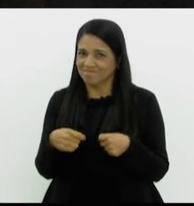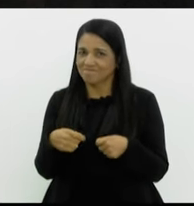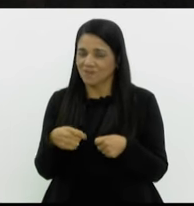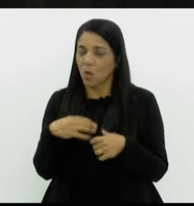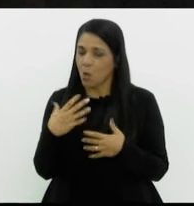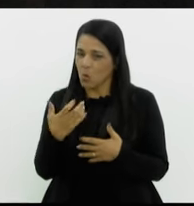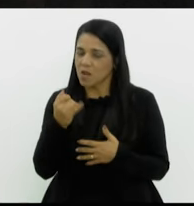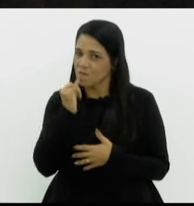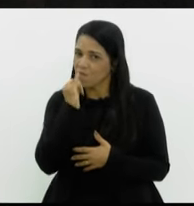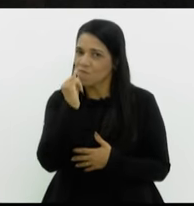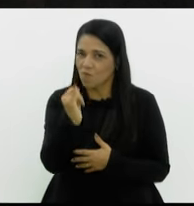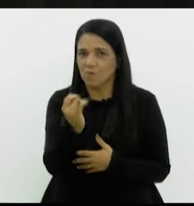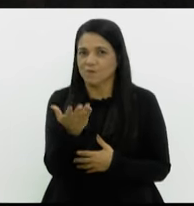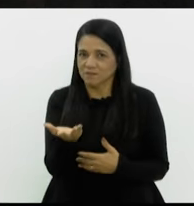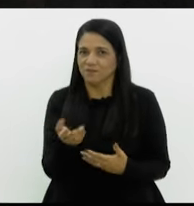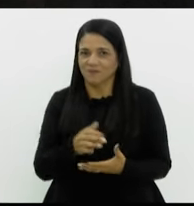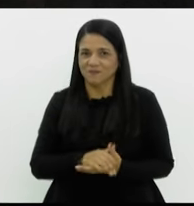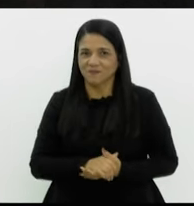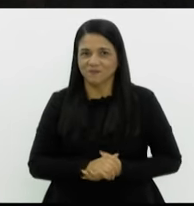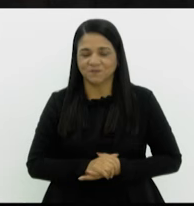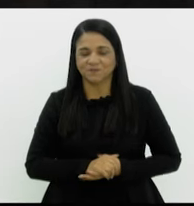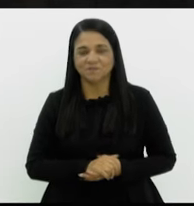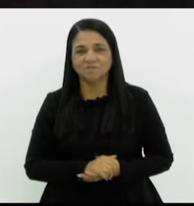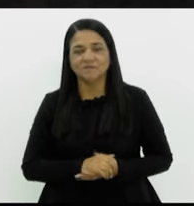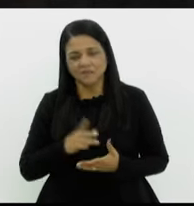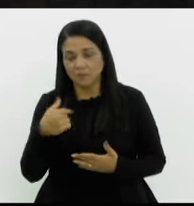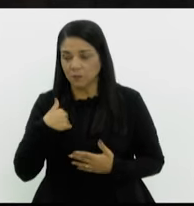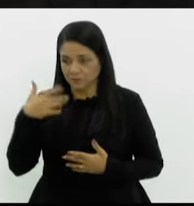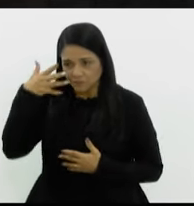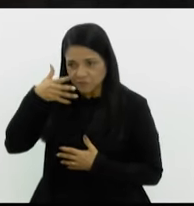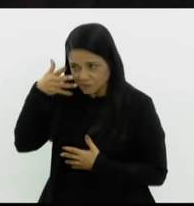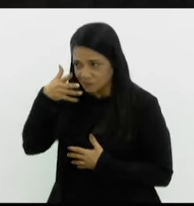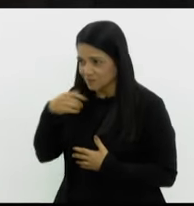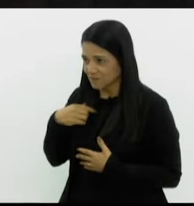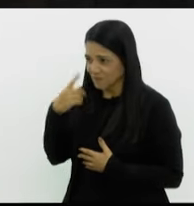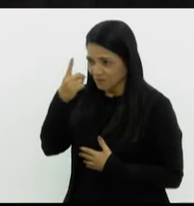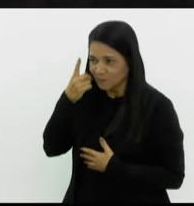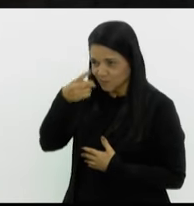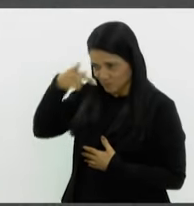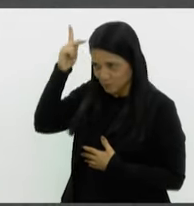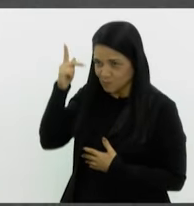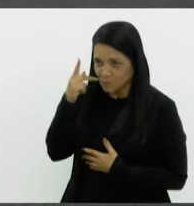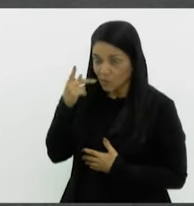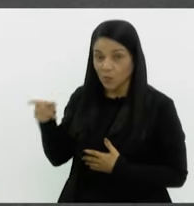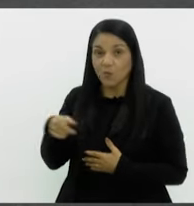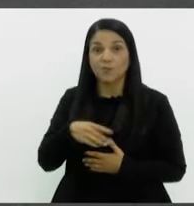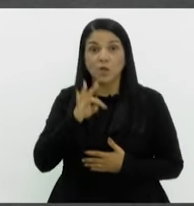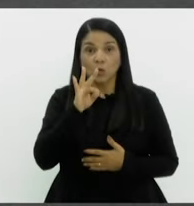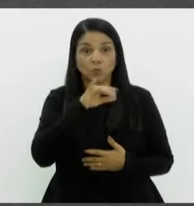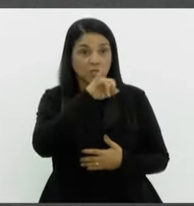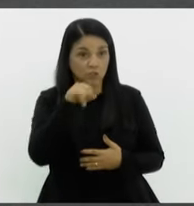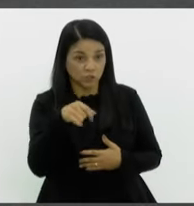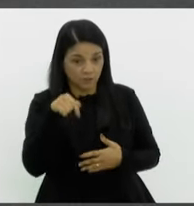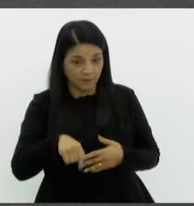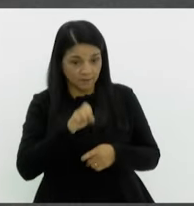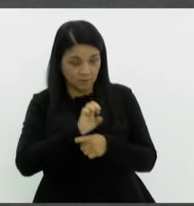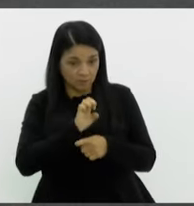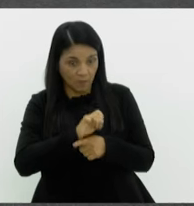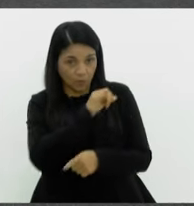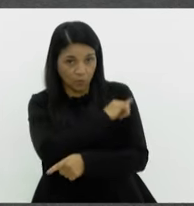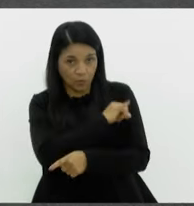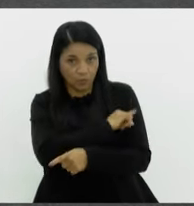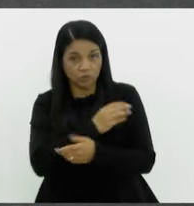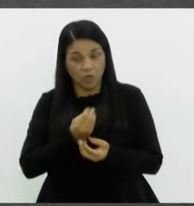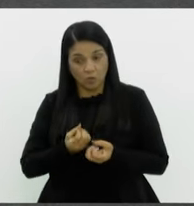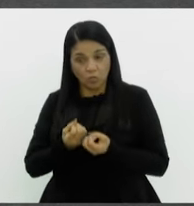a Vossa Excelência. Pois não? Só uma parte, deputado Luiz Paulo. Inclusive, o TJ, né, aqui no Rio, já fez uma doação, já fez a